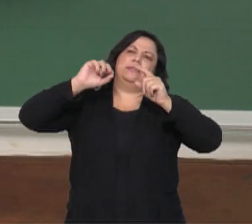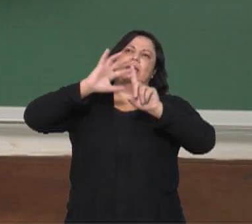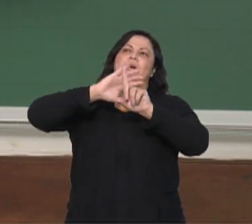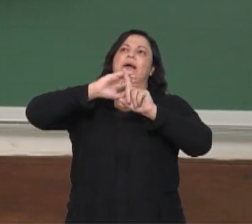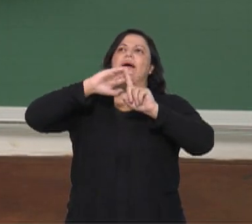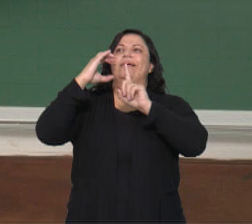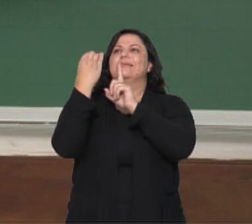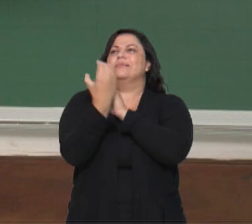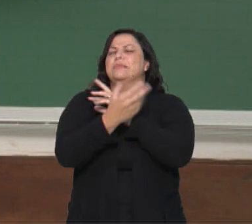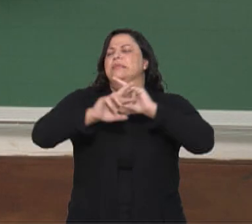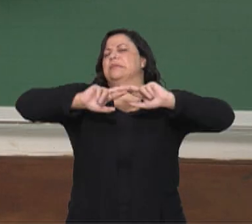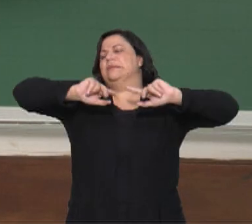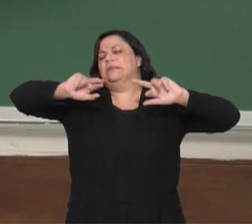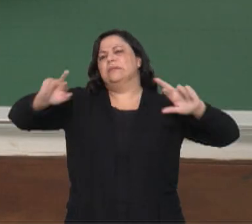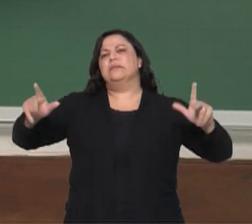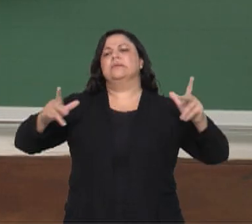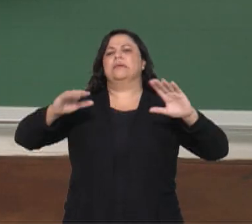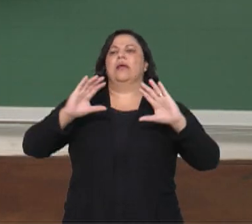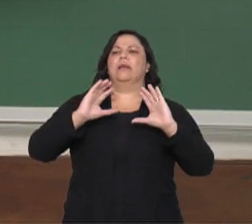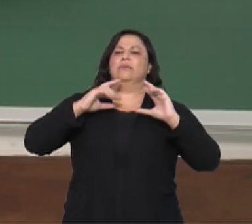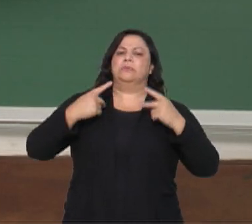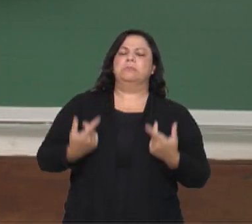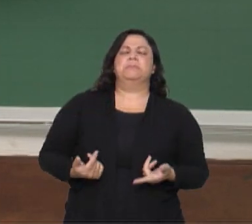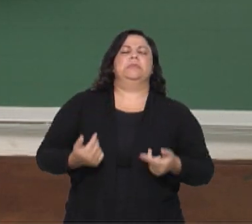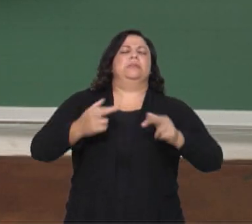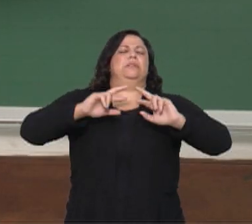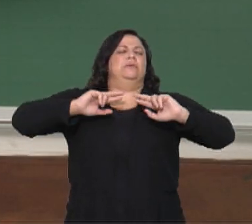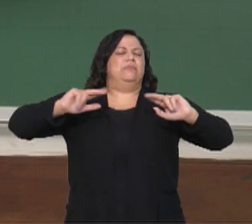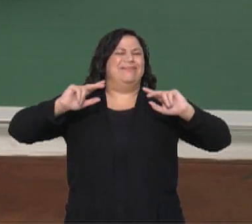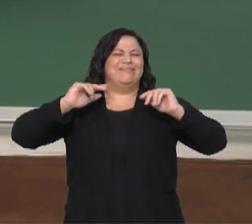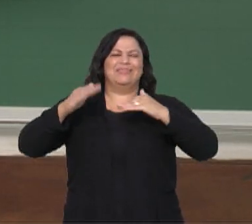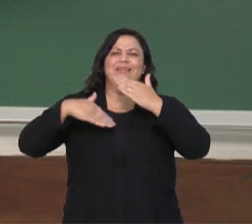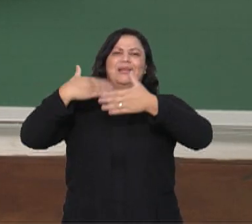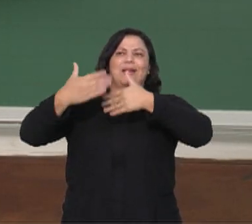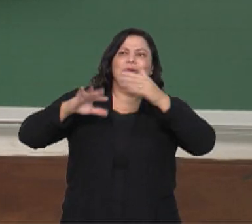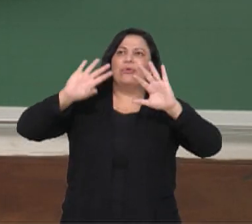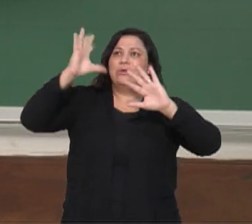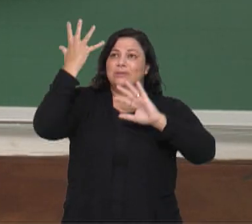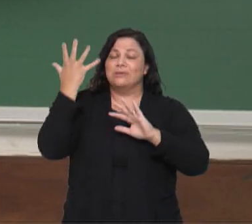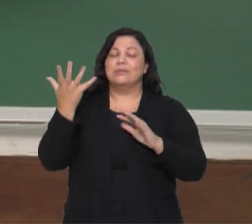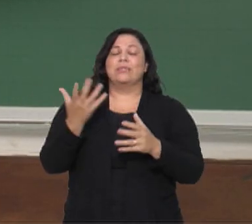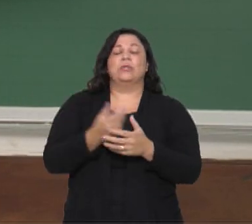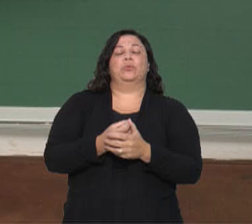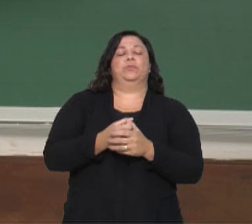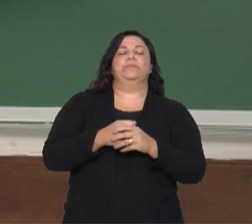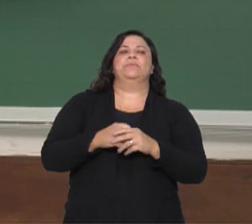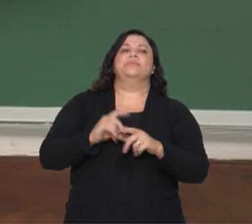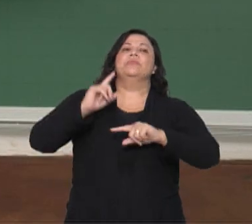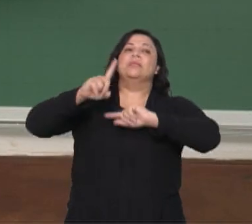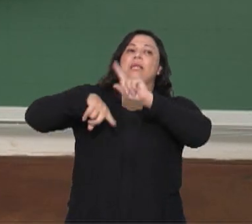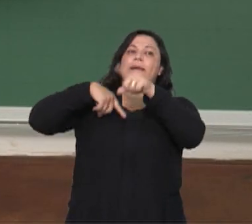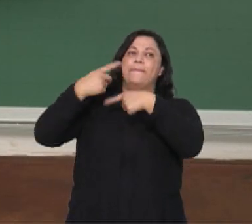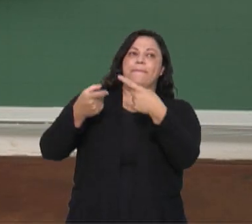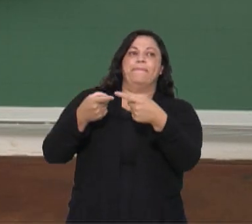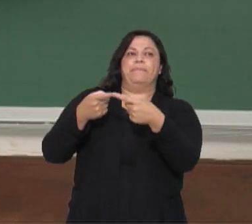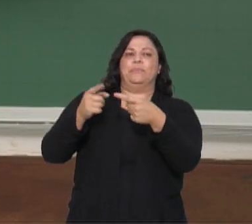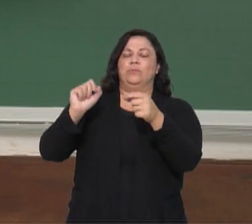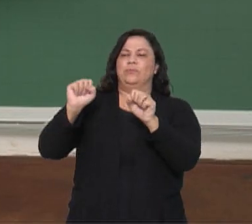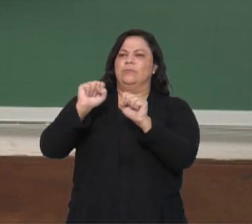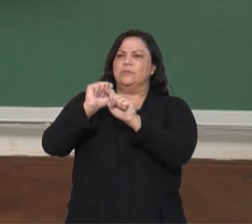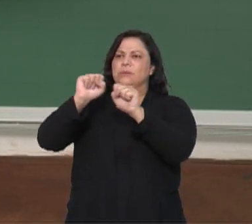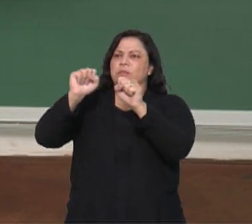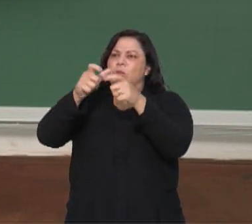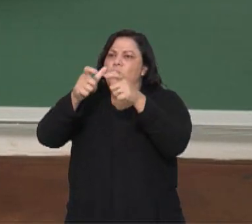que é conteúdo para o próximo ano de vocês. E só vai acontecer uma outra explosão demográfica aqui, entre esses